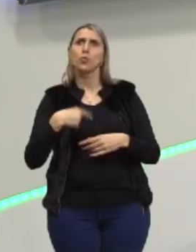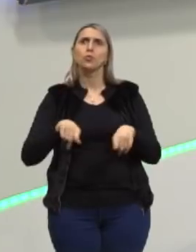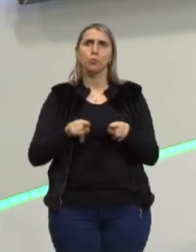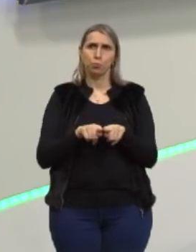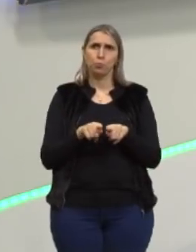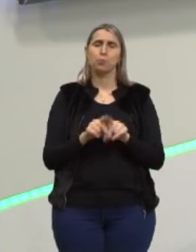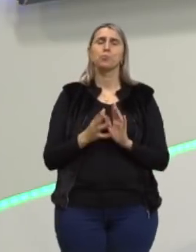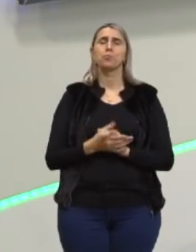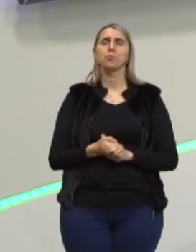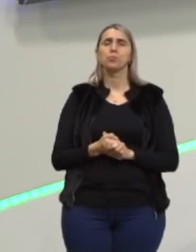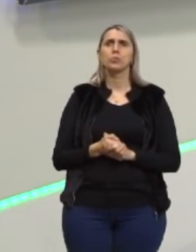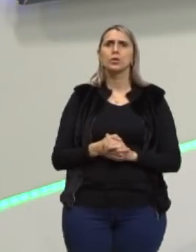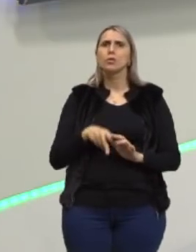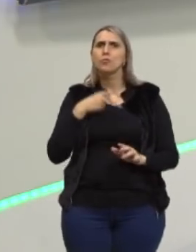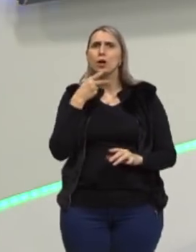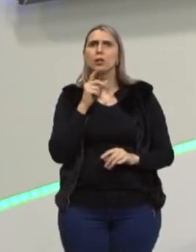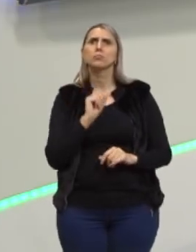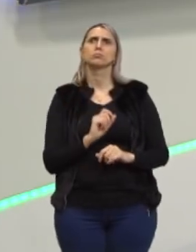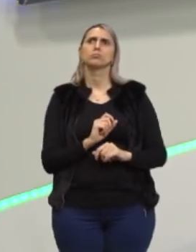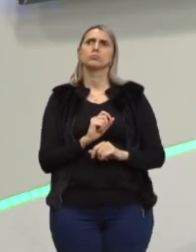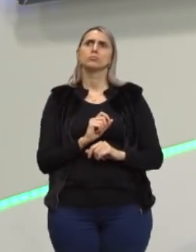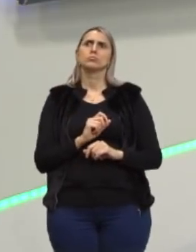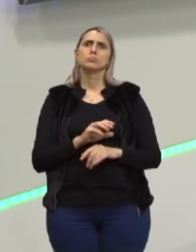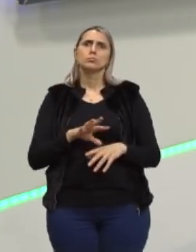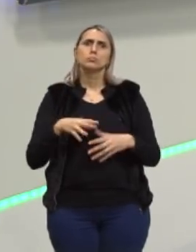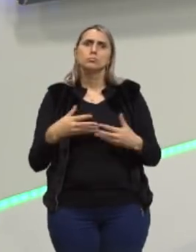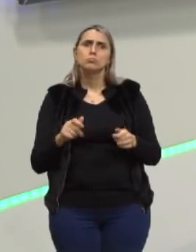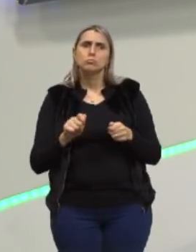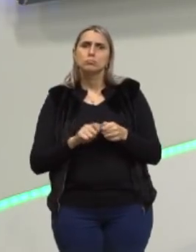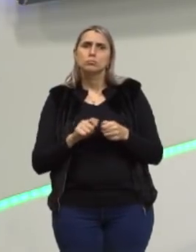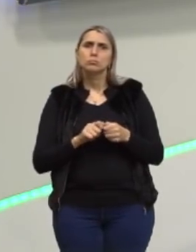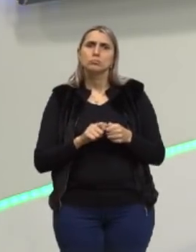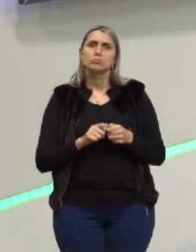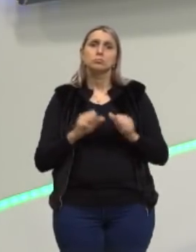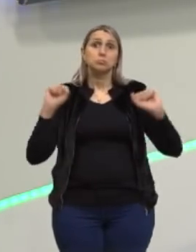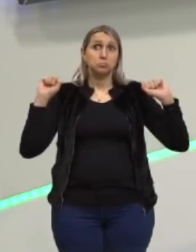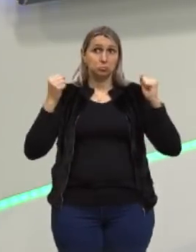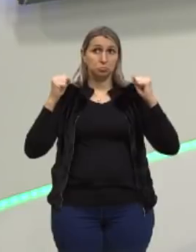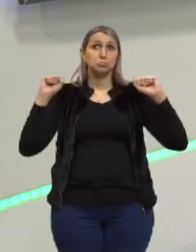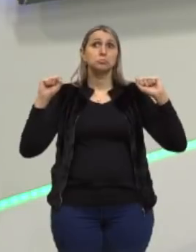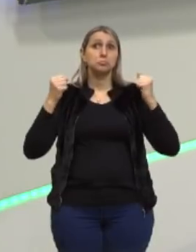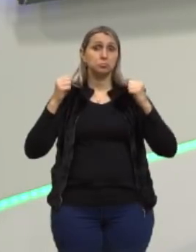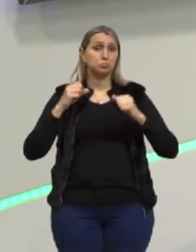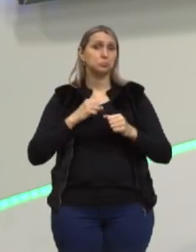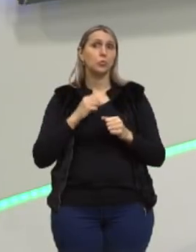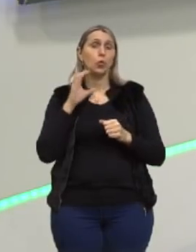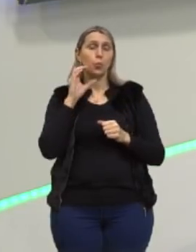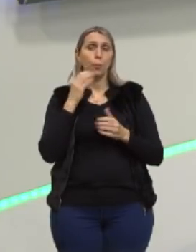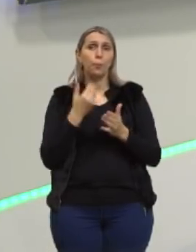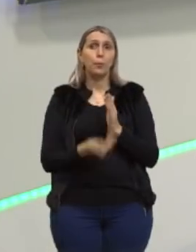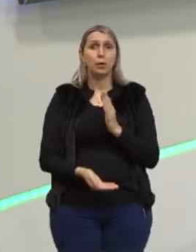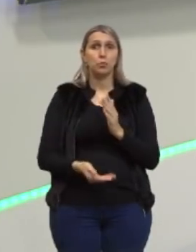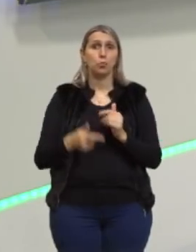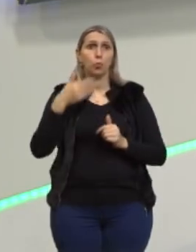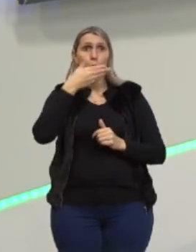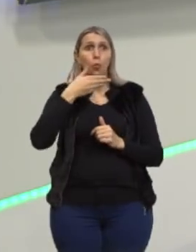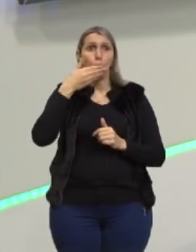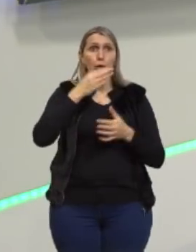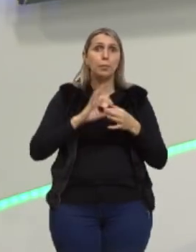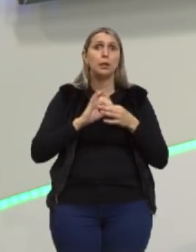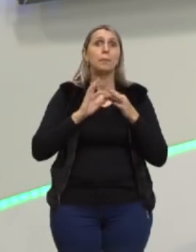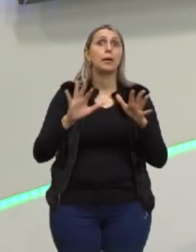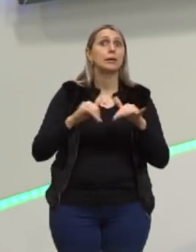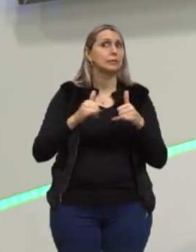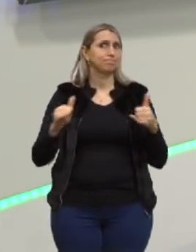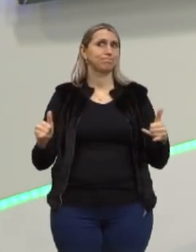desculpa né e ele diz o seguinte que quando eu faço exercício físico eu queimo glicose para